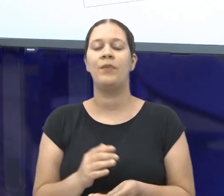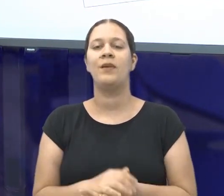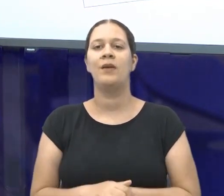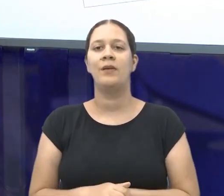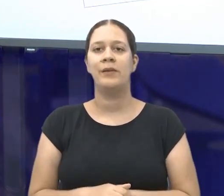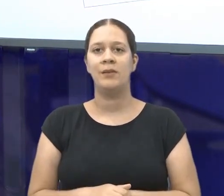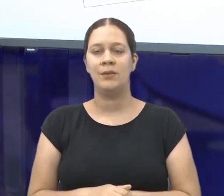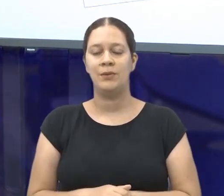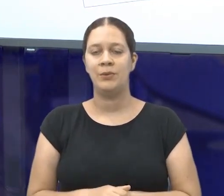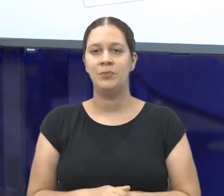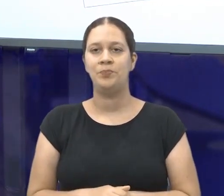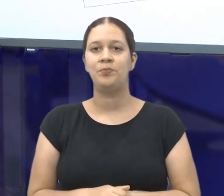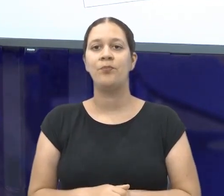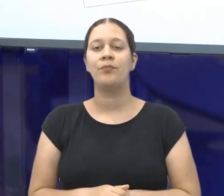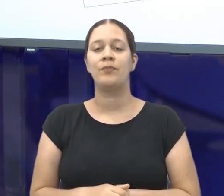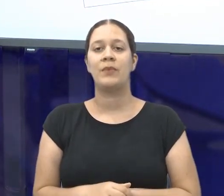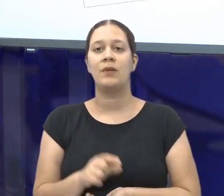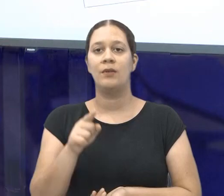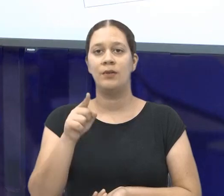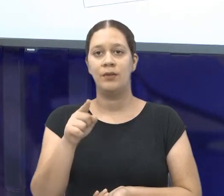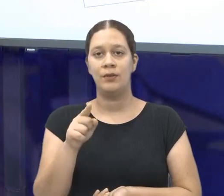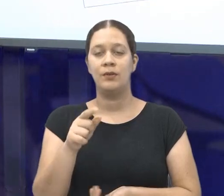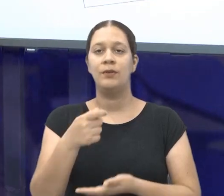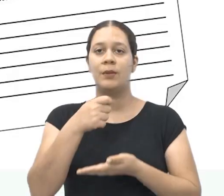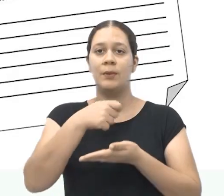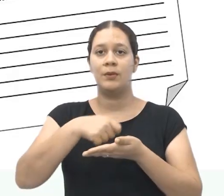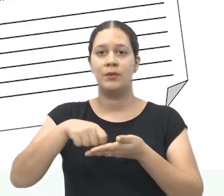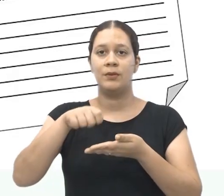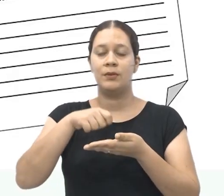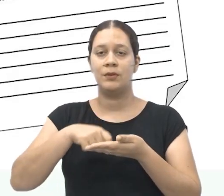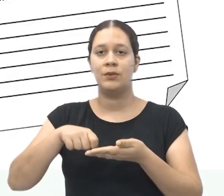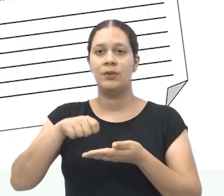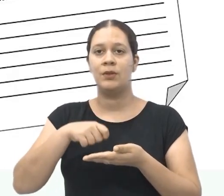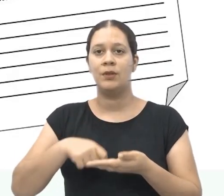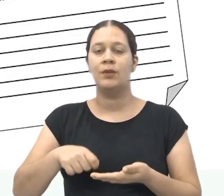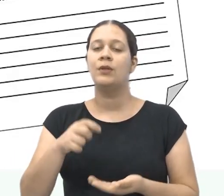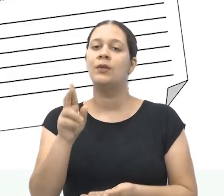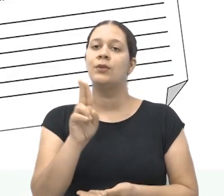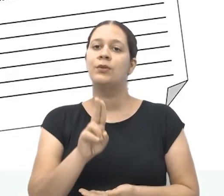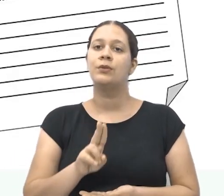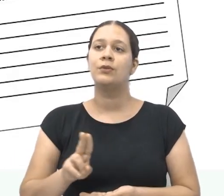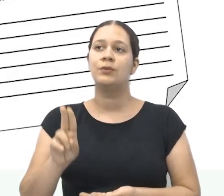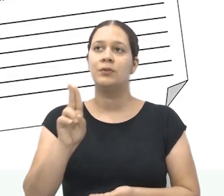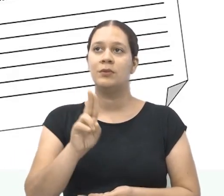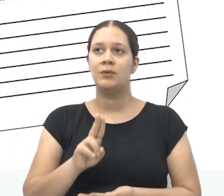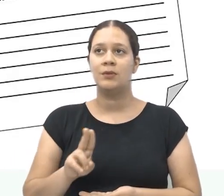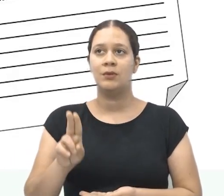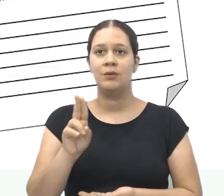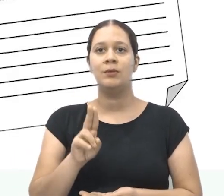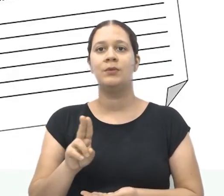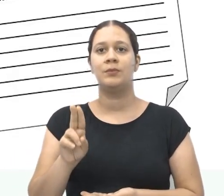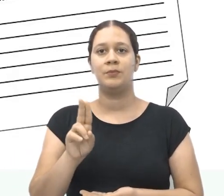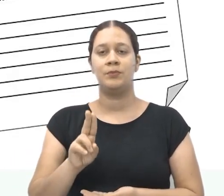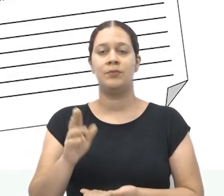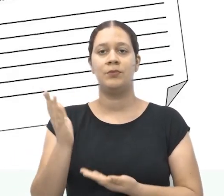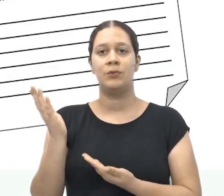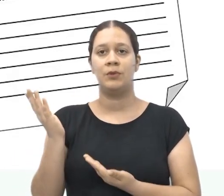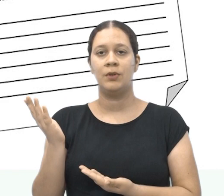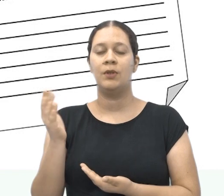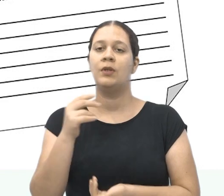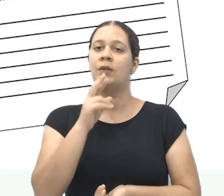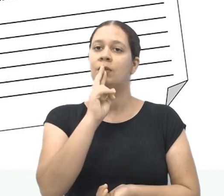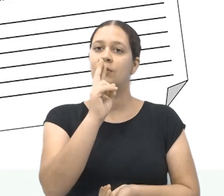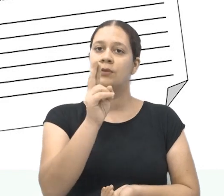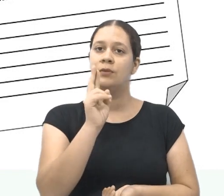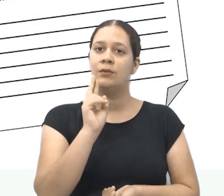esquecendo como é que pode. E você vai preencher essa questão usando esses quadriculados, esses cartões de